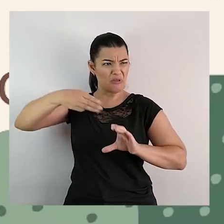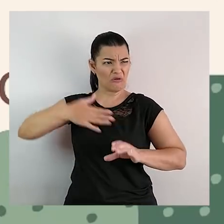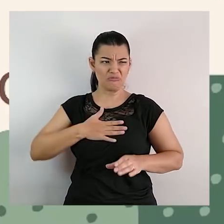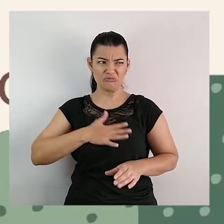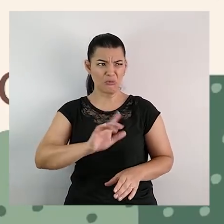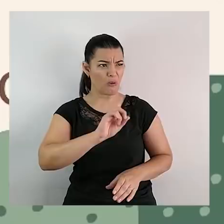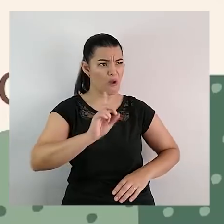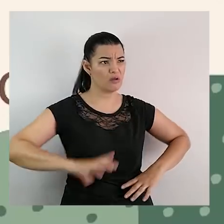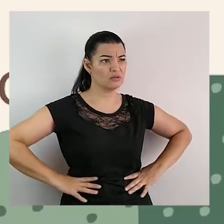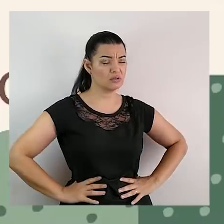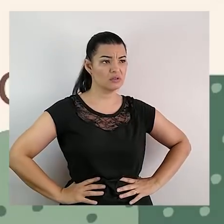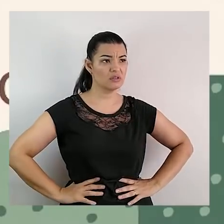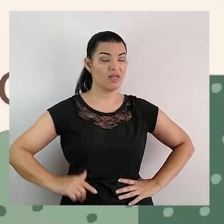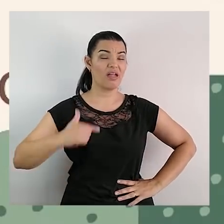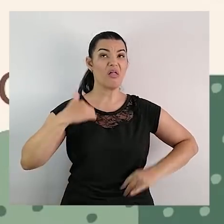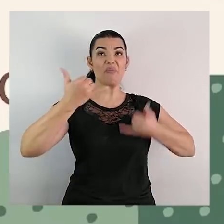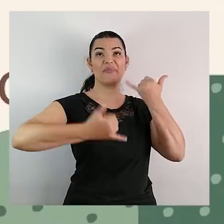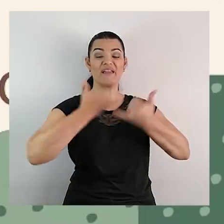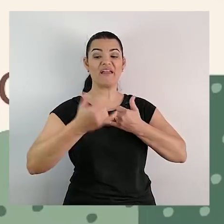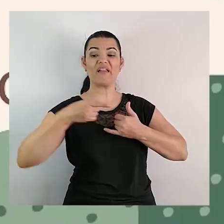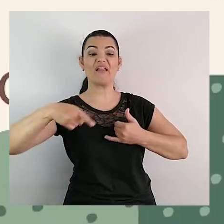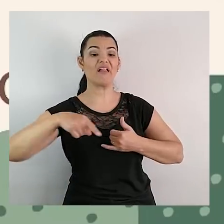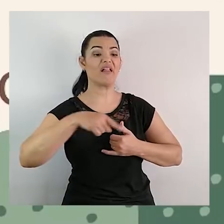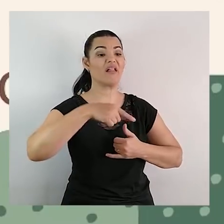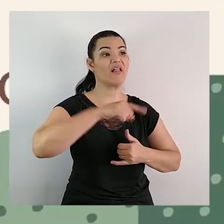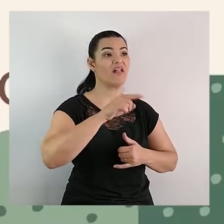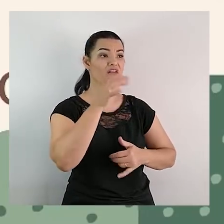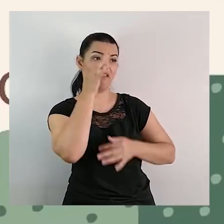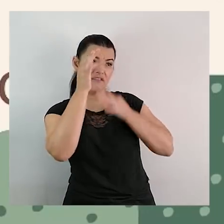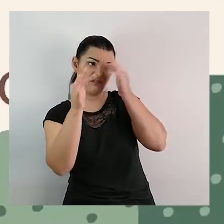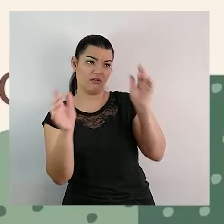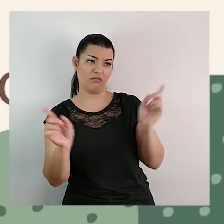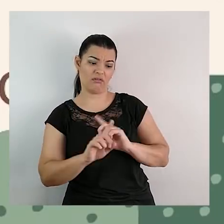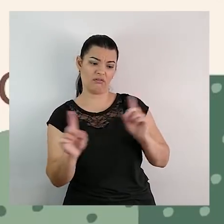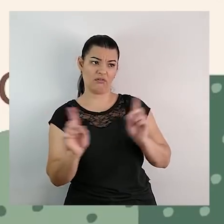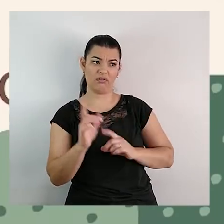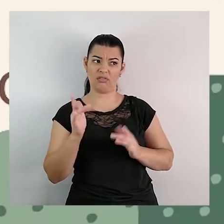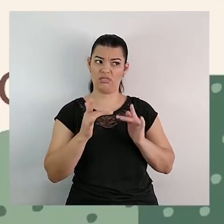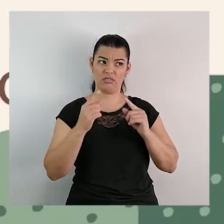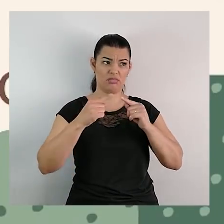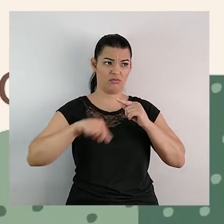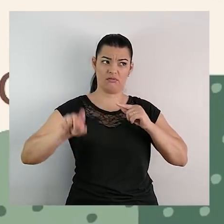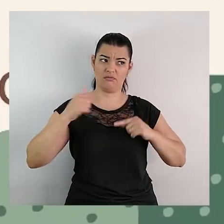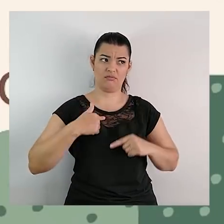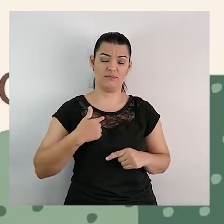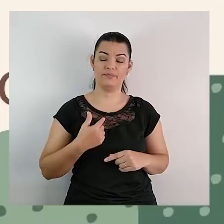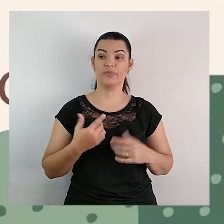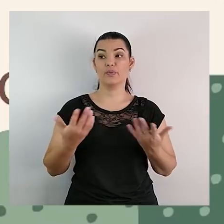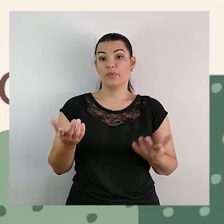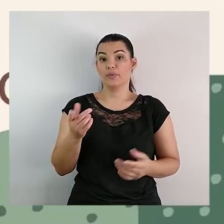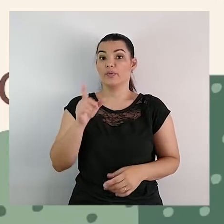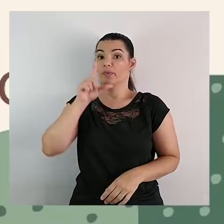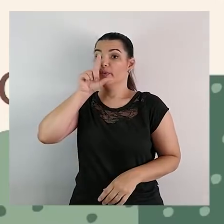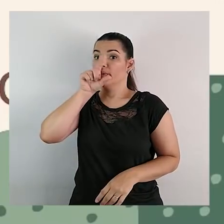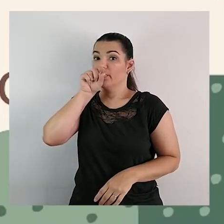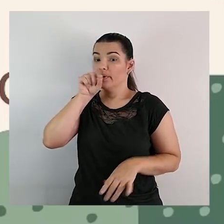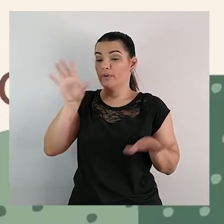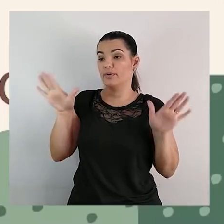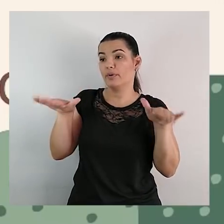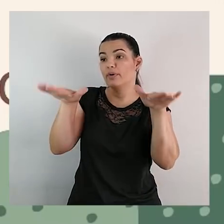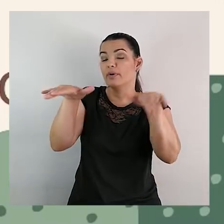na flauta brincando com as flores. Ih, soltou o periquito. Se não